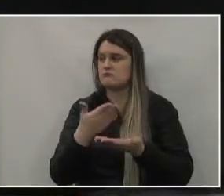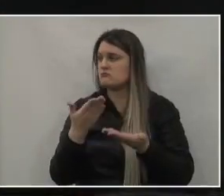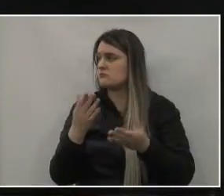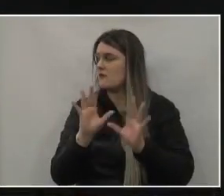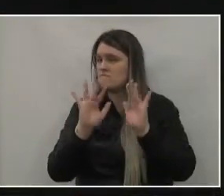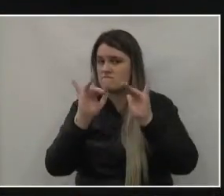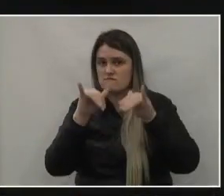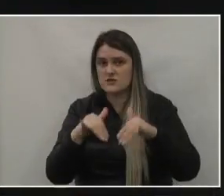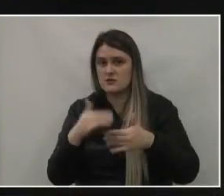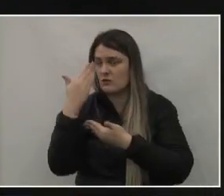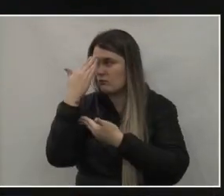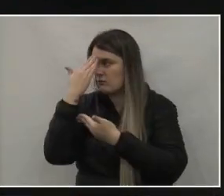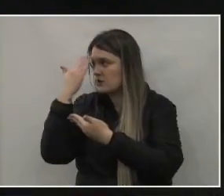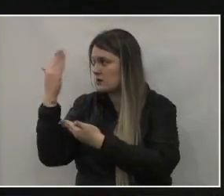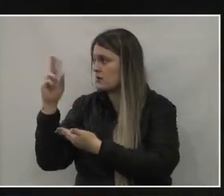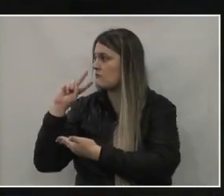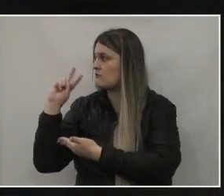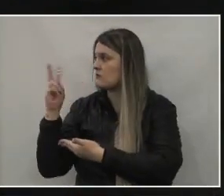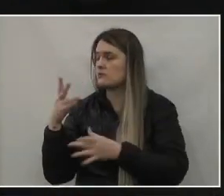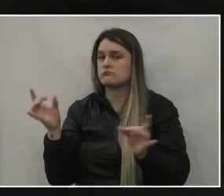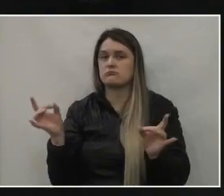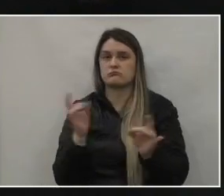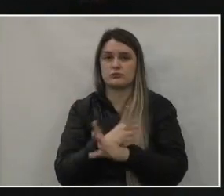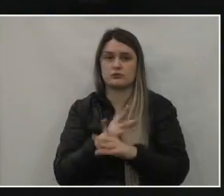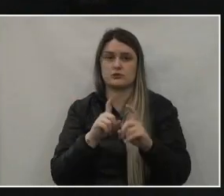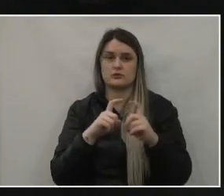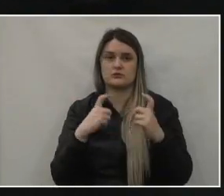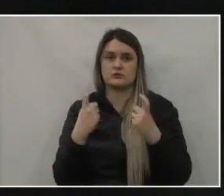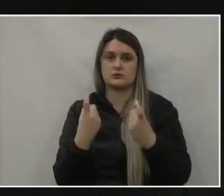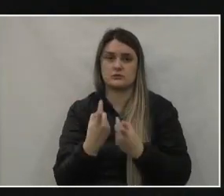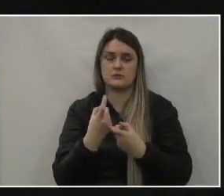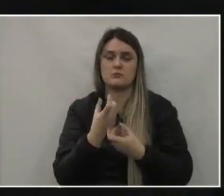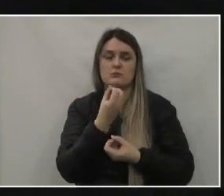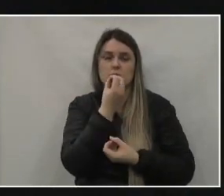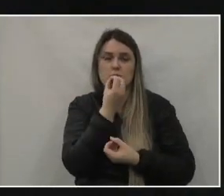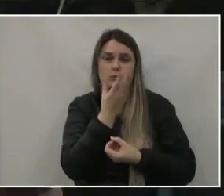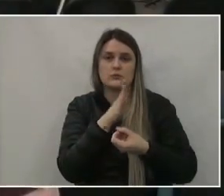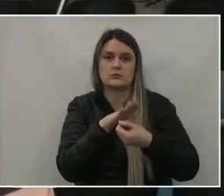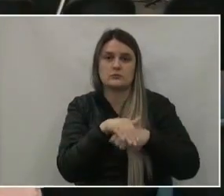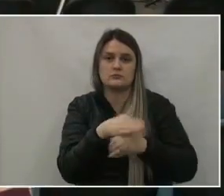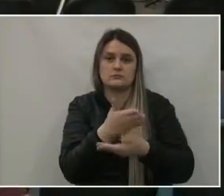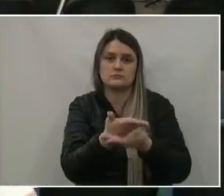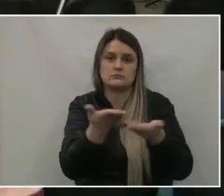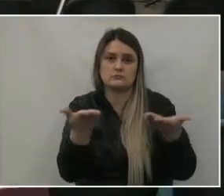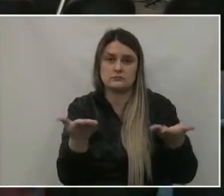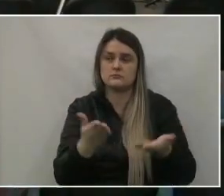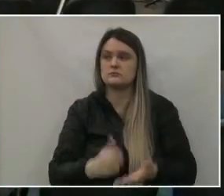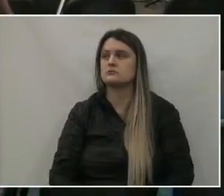senhores vereadores. Declaro encerrados os trabalhos. Desejo mais uma vez boa noite.